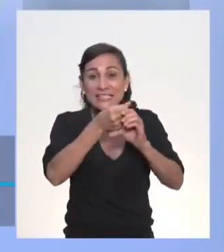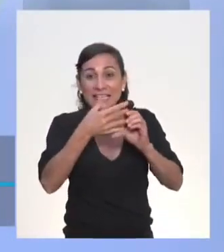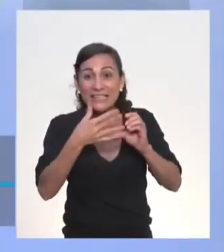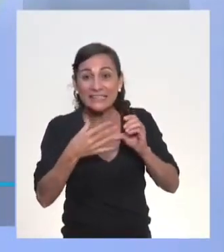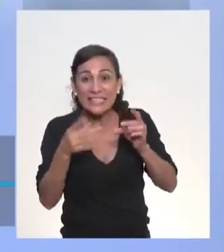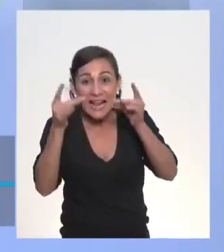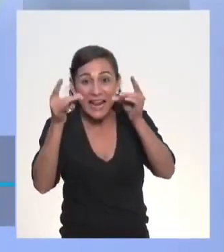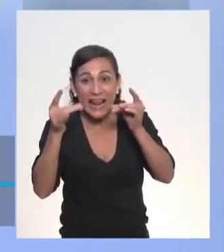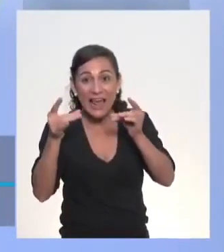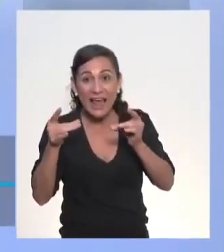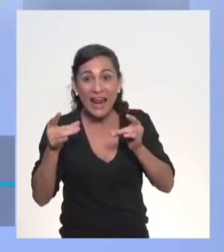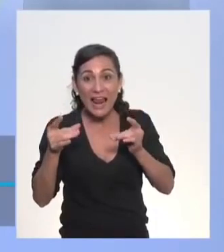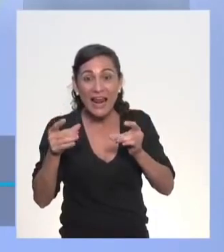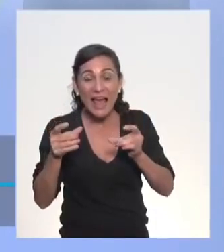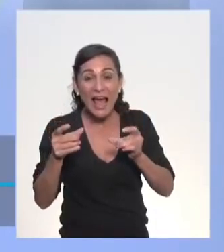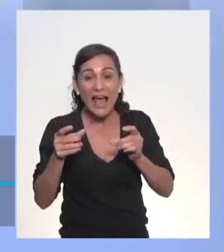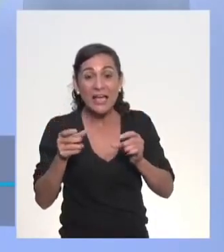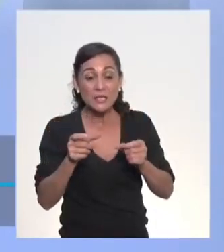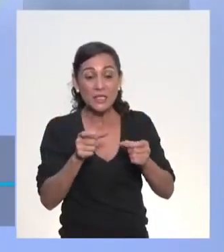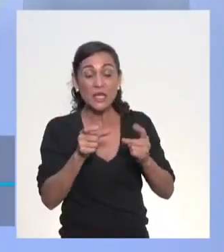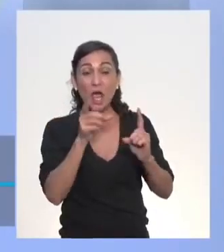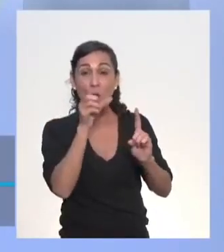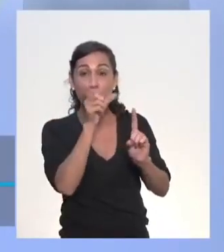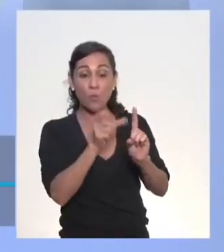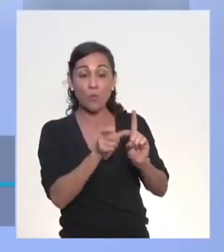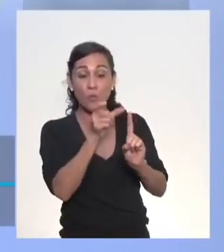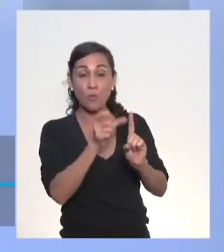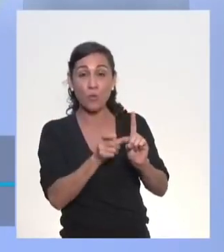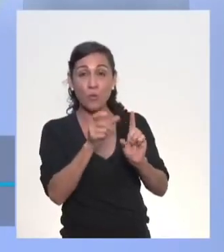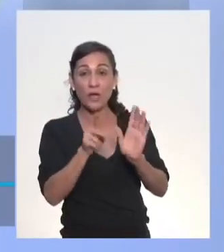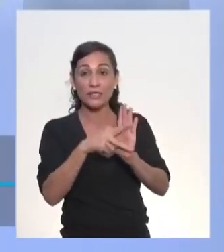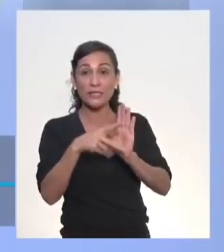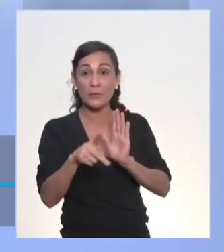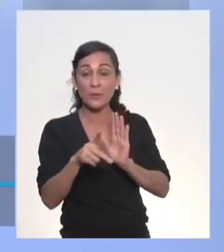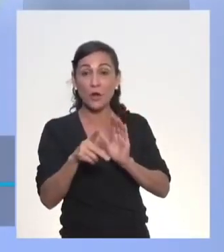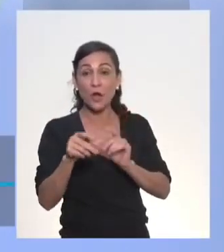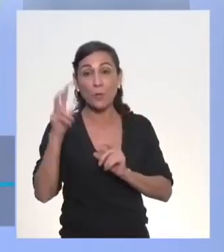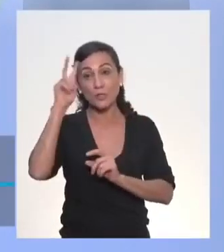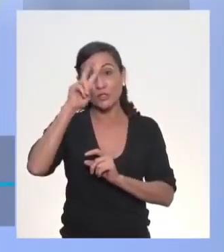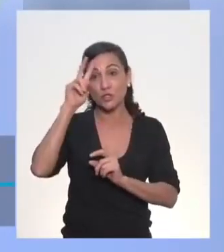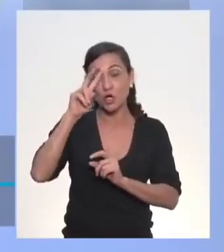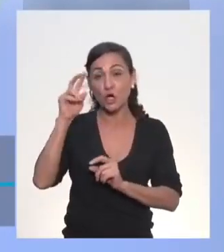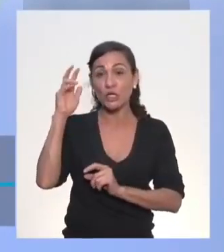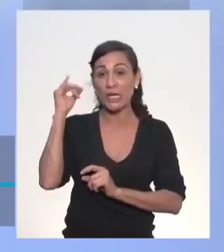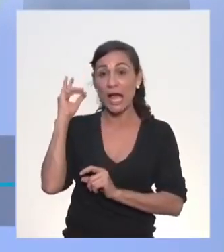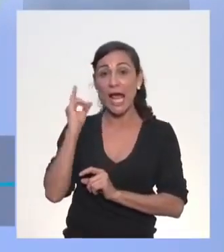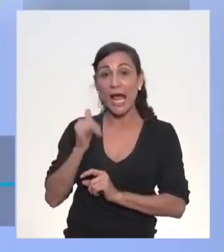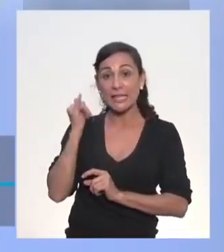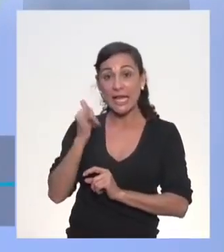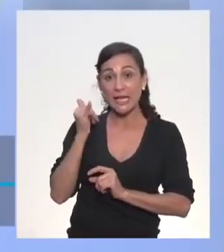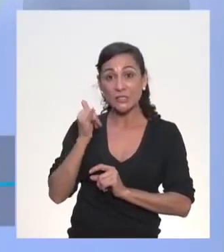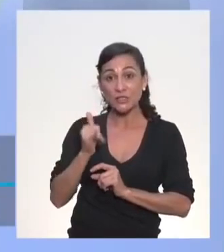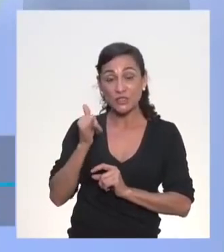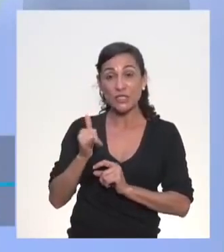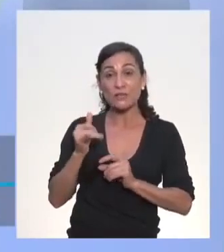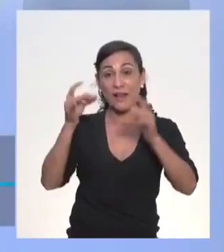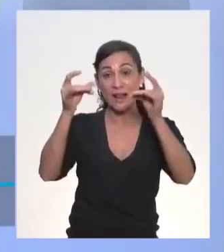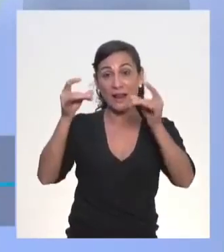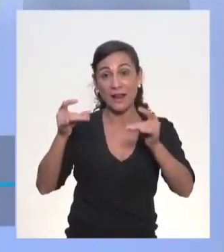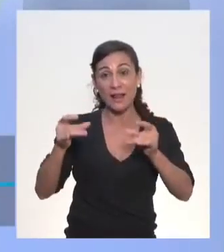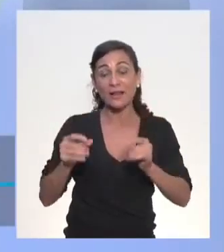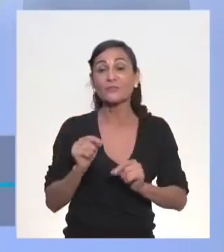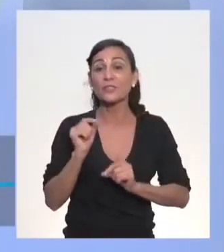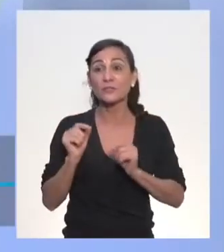que é específico da pessoa na história, no enredo, na narrativa, estamos falando dos